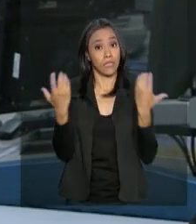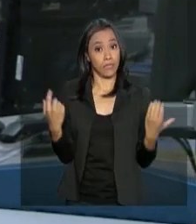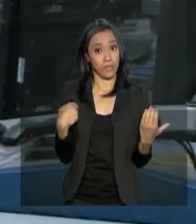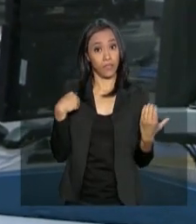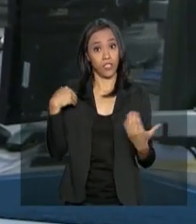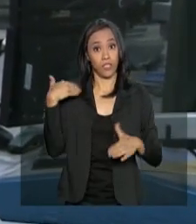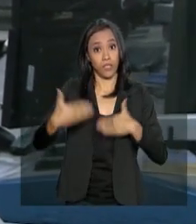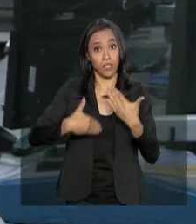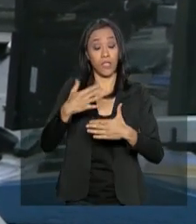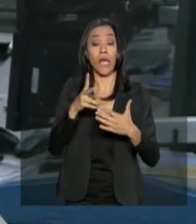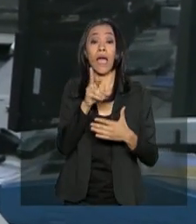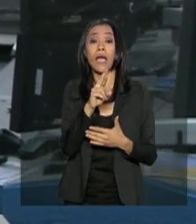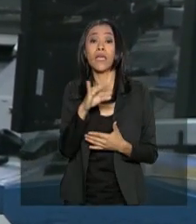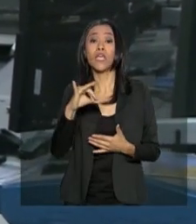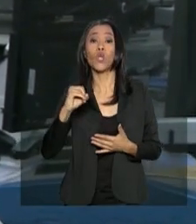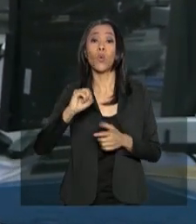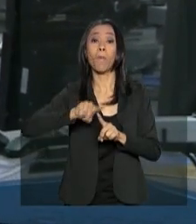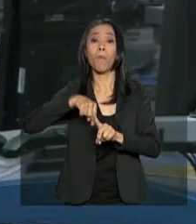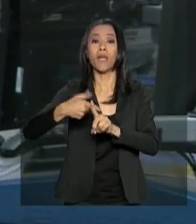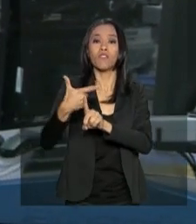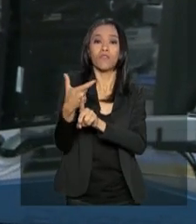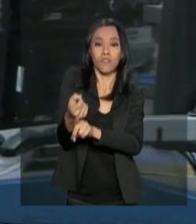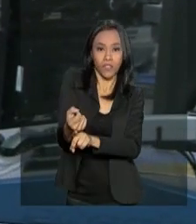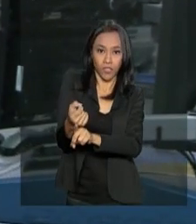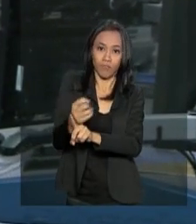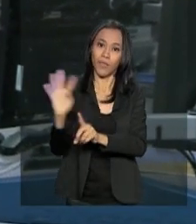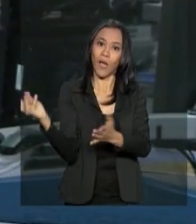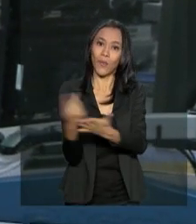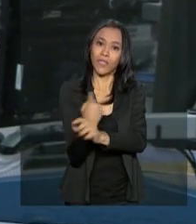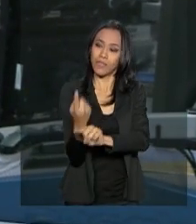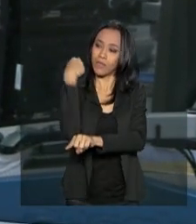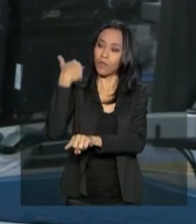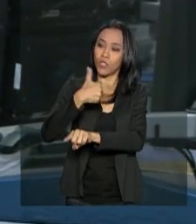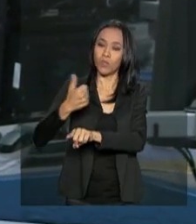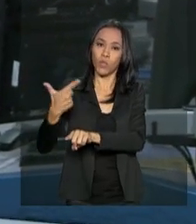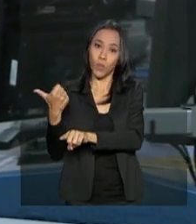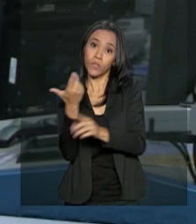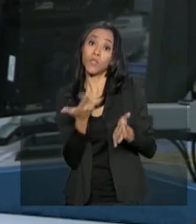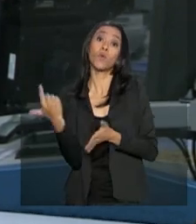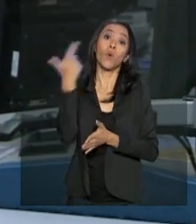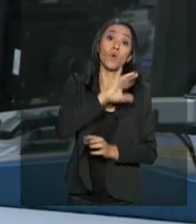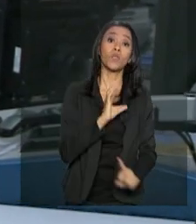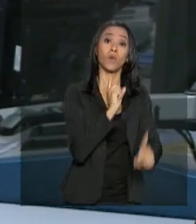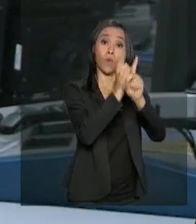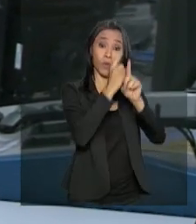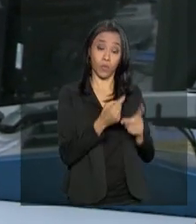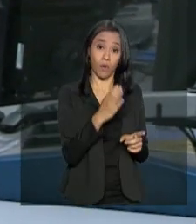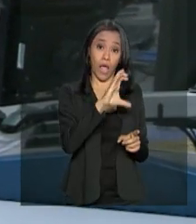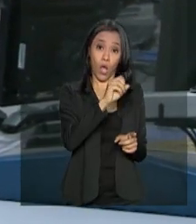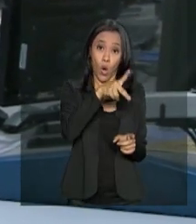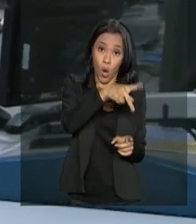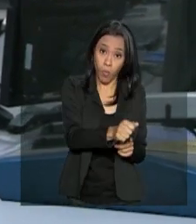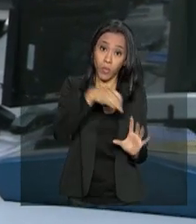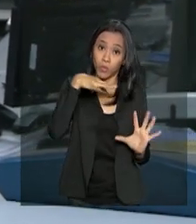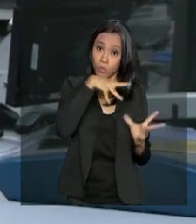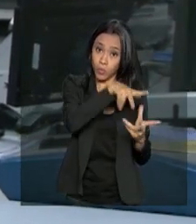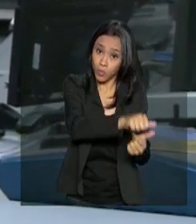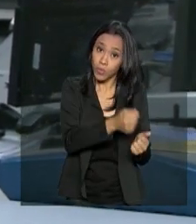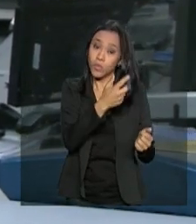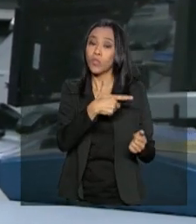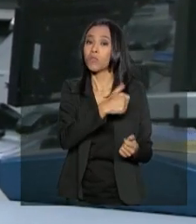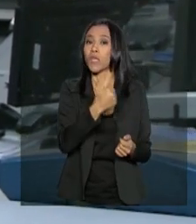rio + 20 realizada em 2012 a copa das confederações em 2013 a copa do mundo em